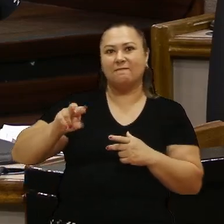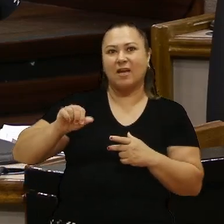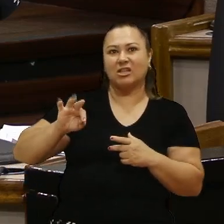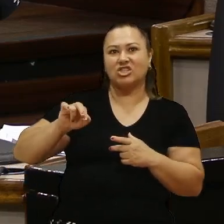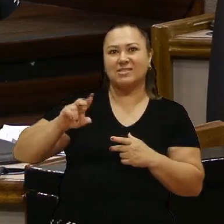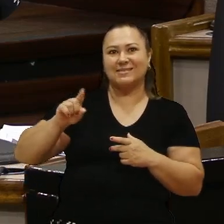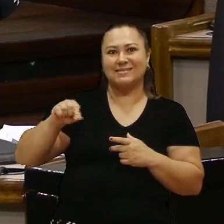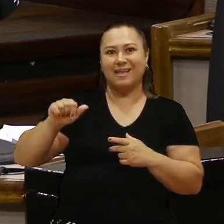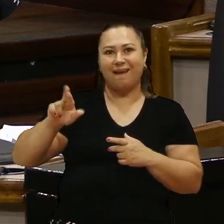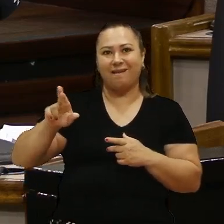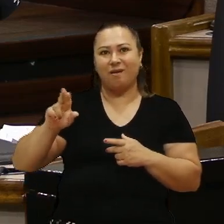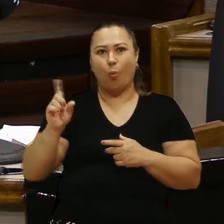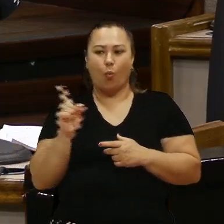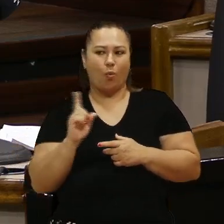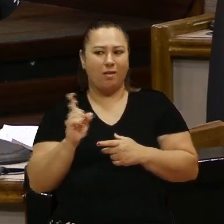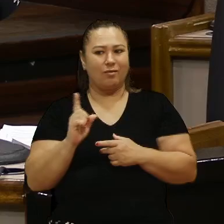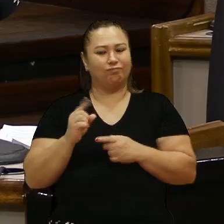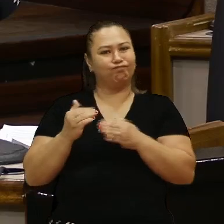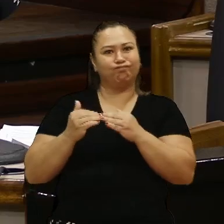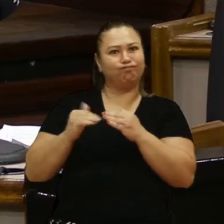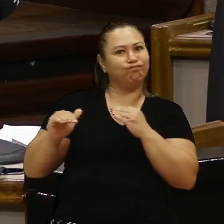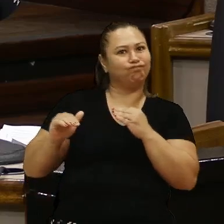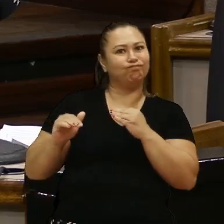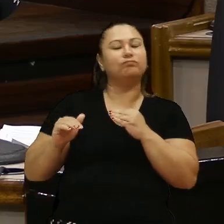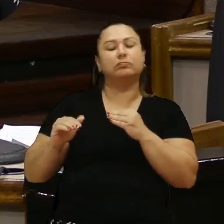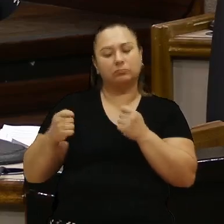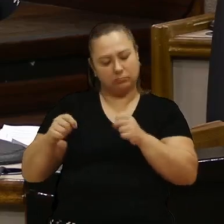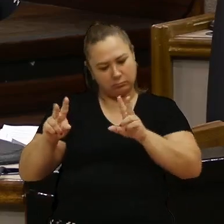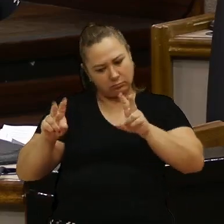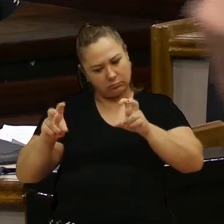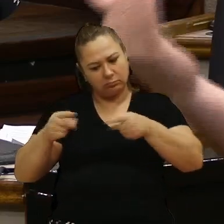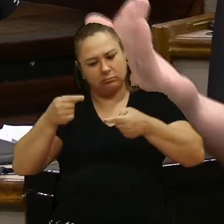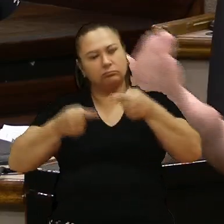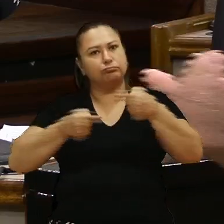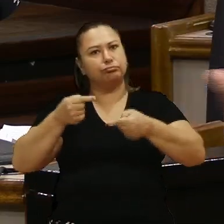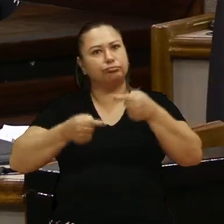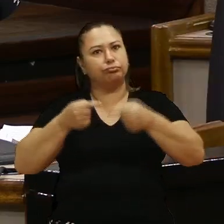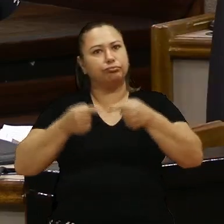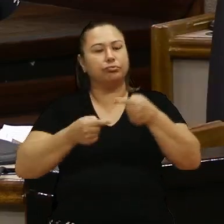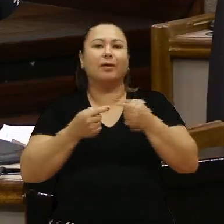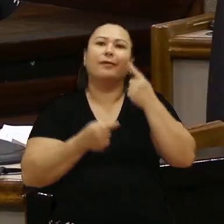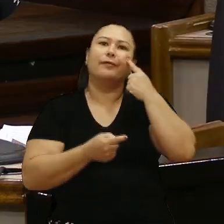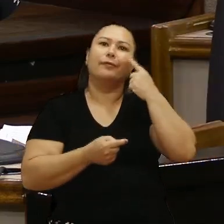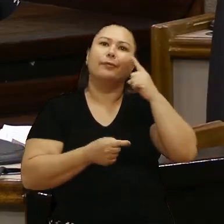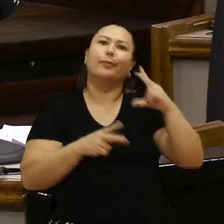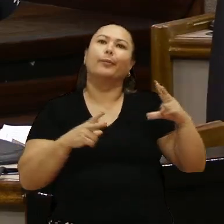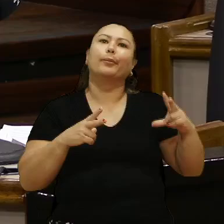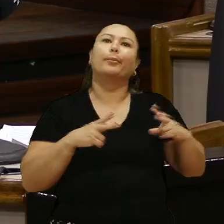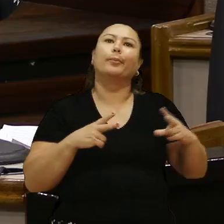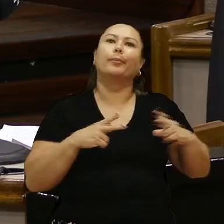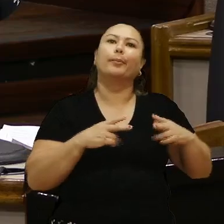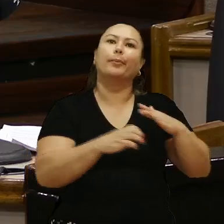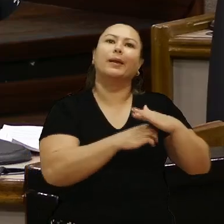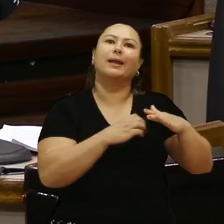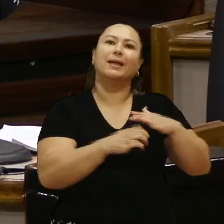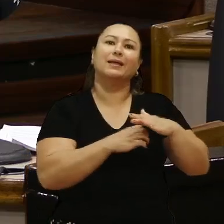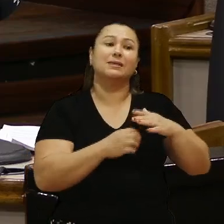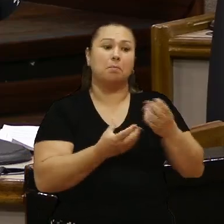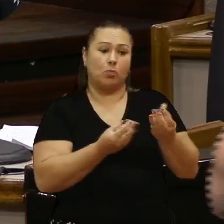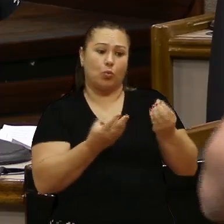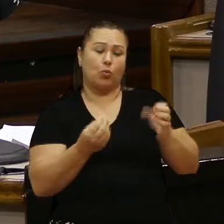acho que é importante a gente trazer esse assunto para debater, porque enquanto a gente vê lá na iniciativa privada, às vezes, muitos